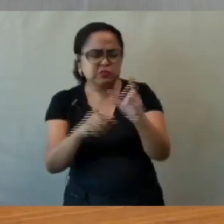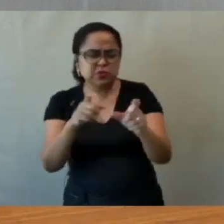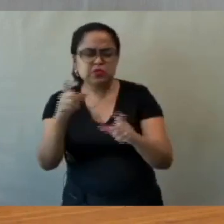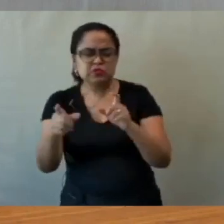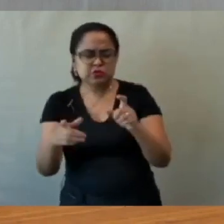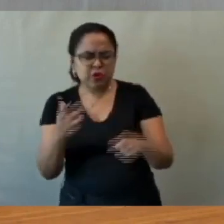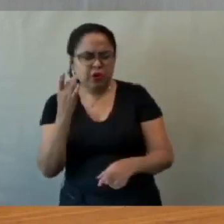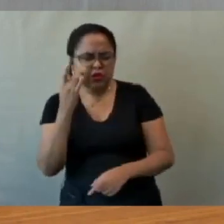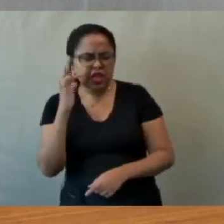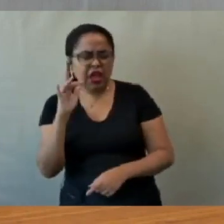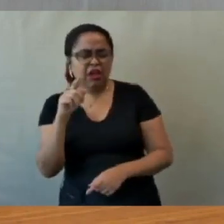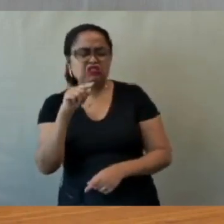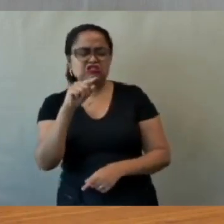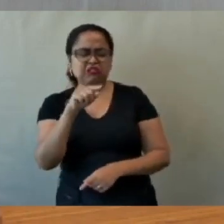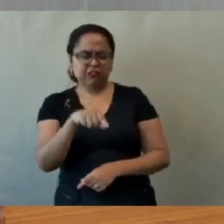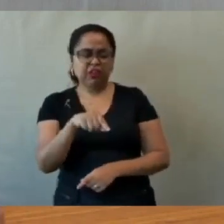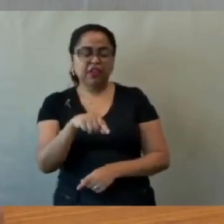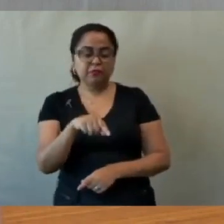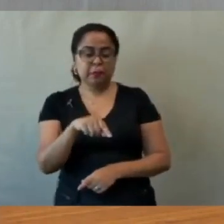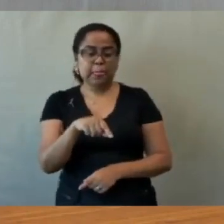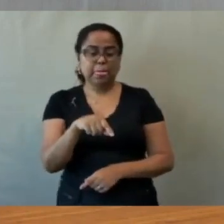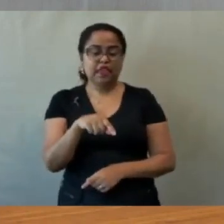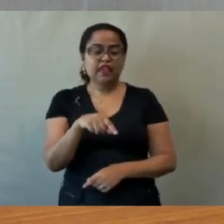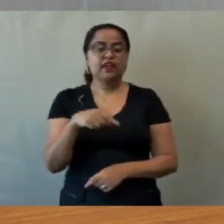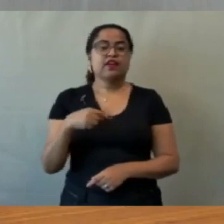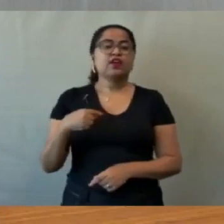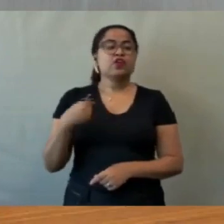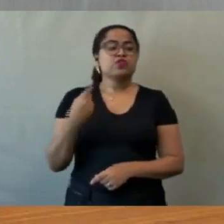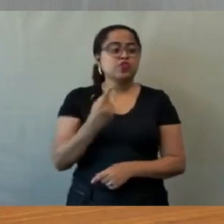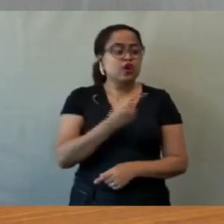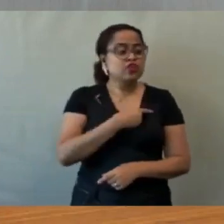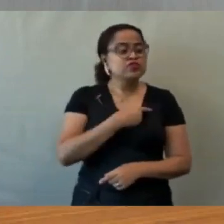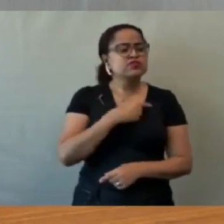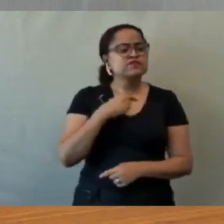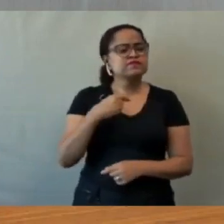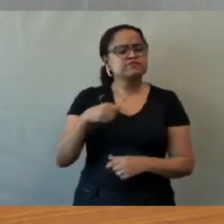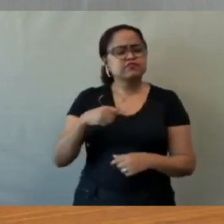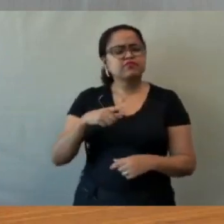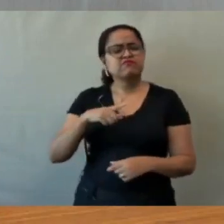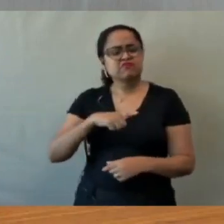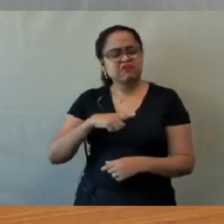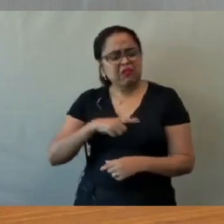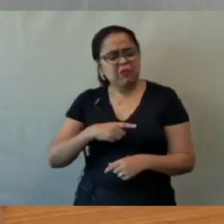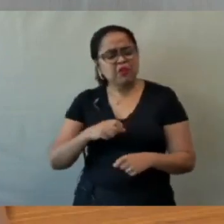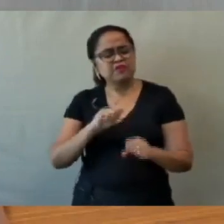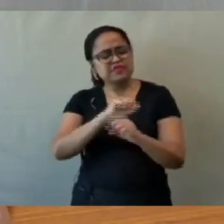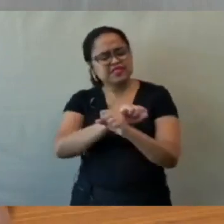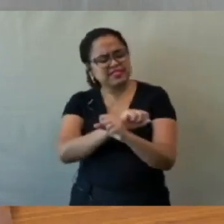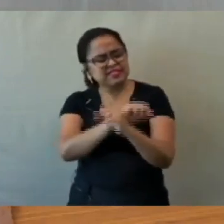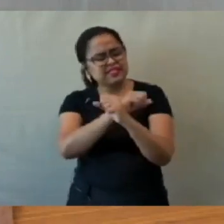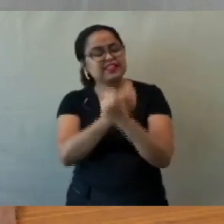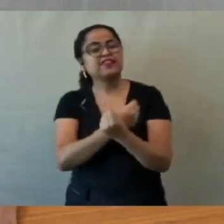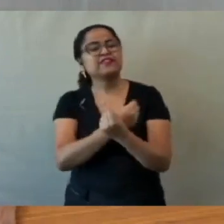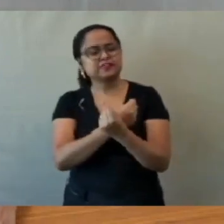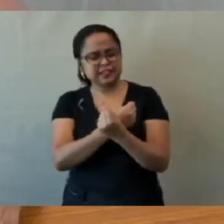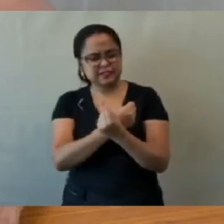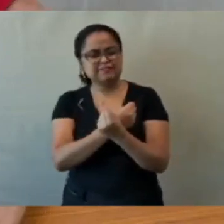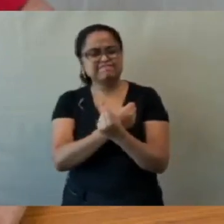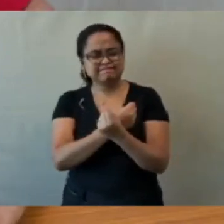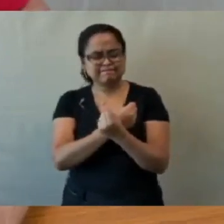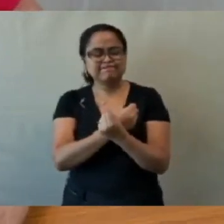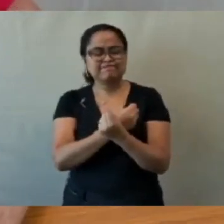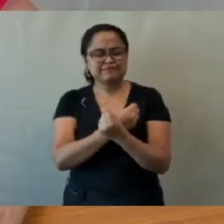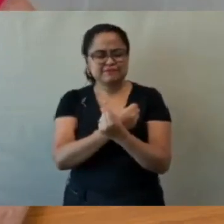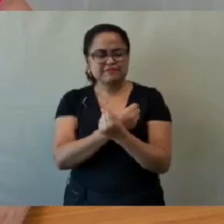acha que é, e que a gente está sendo escravizado, tá? Não esqueça disso, gente, a gente está sendo